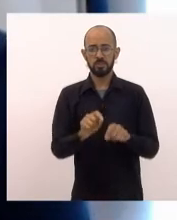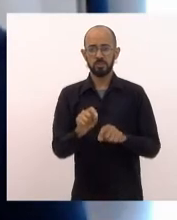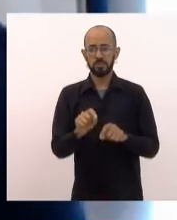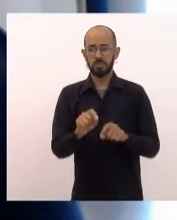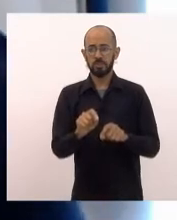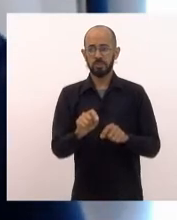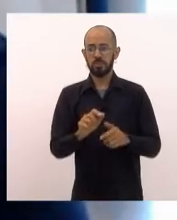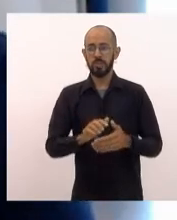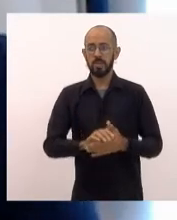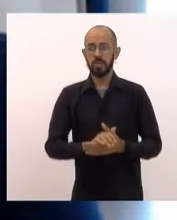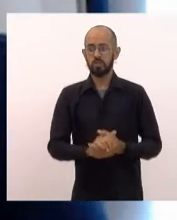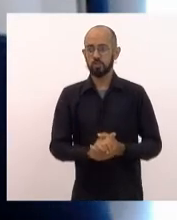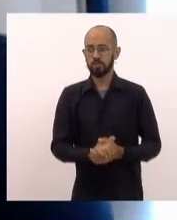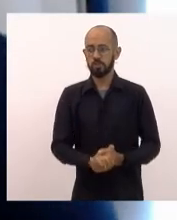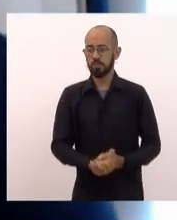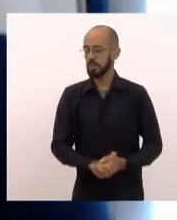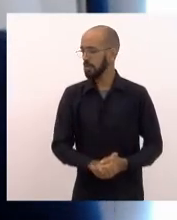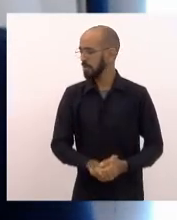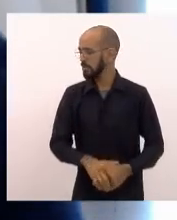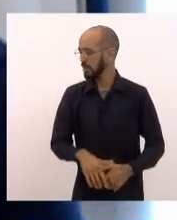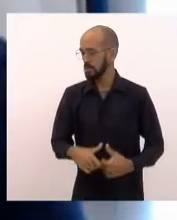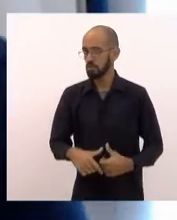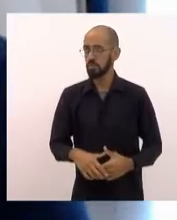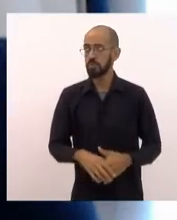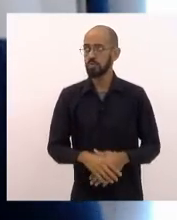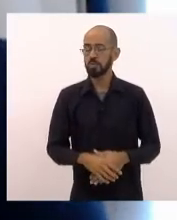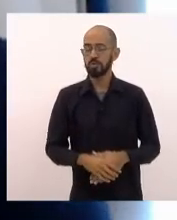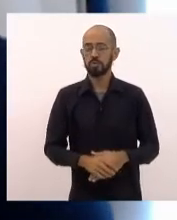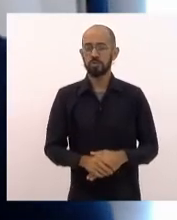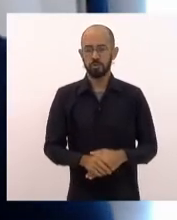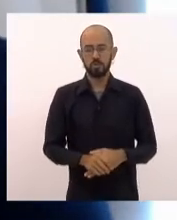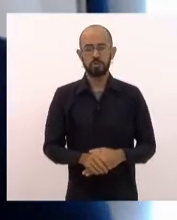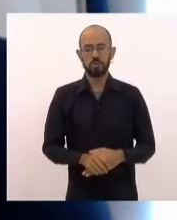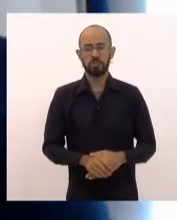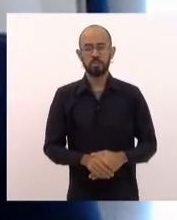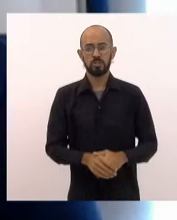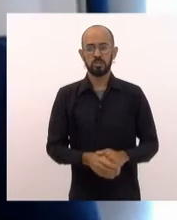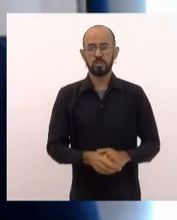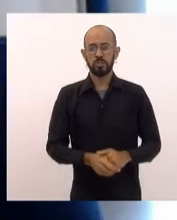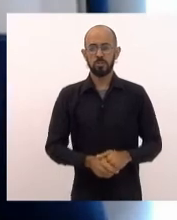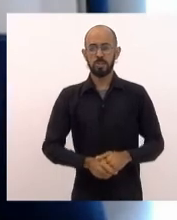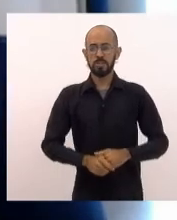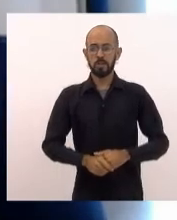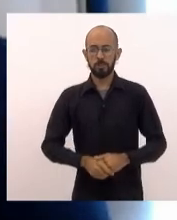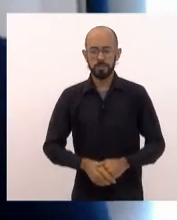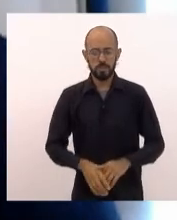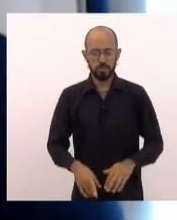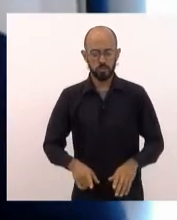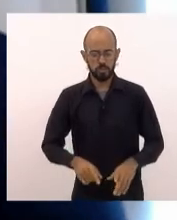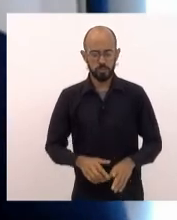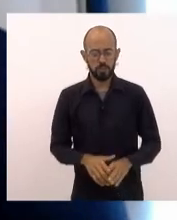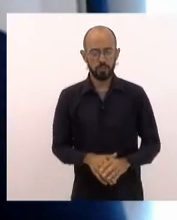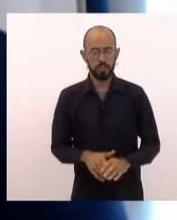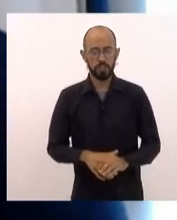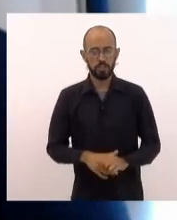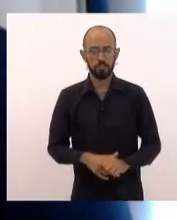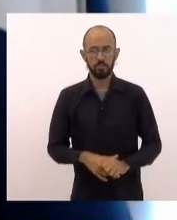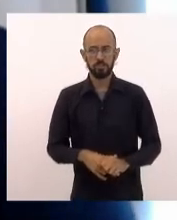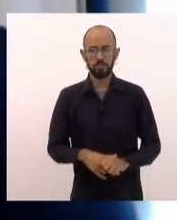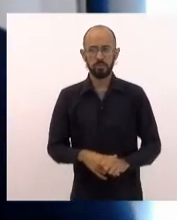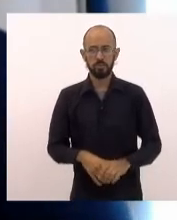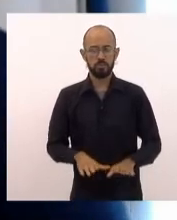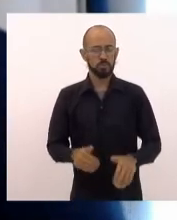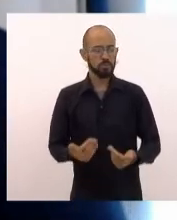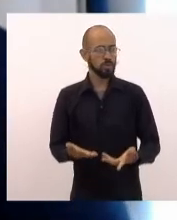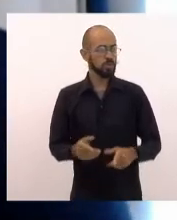a desvalorização da vida negra, como se as vidas negras não importassem. E é por isso que é importante a gente combater o racismo